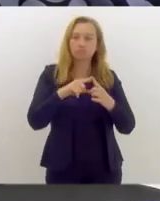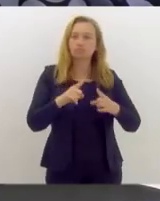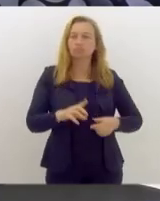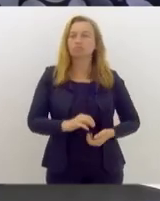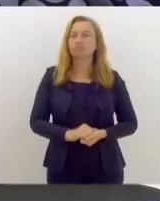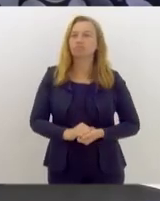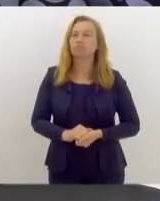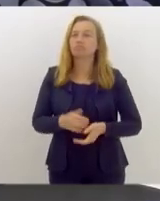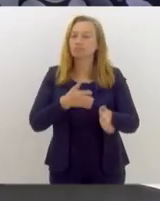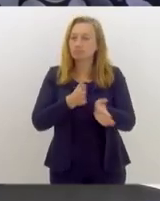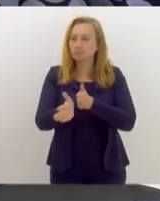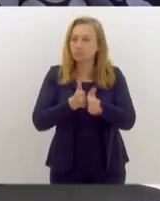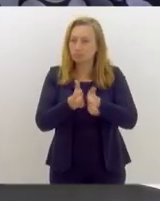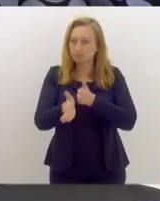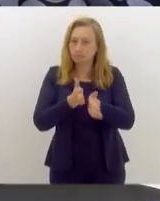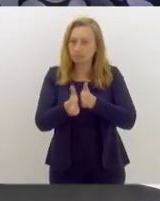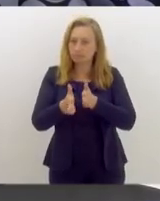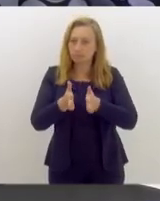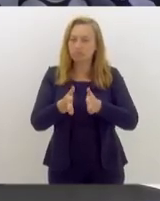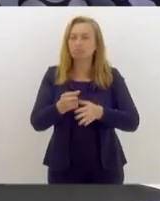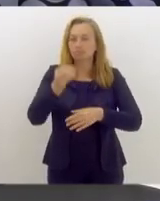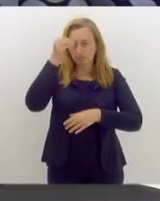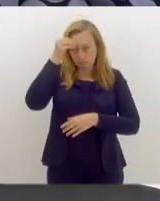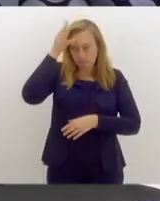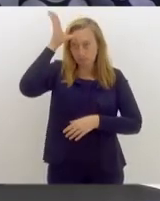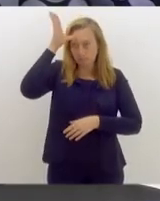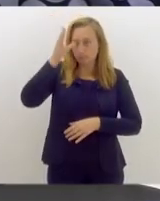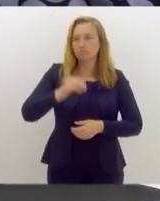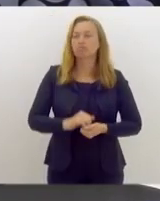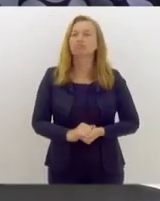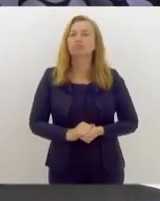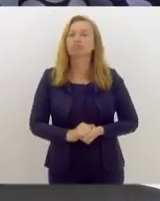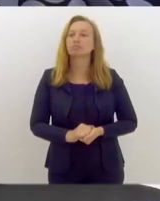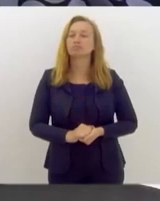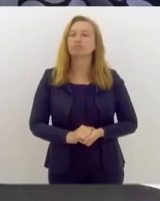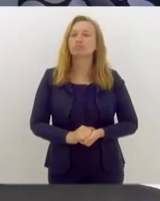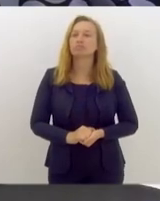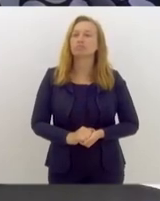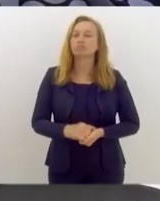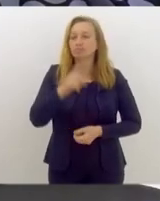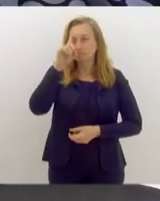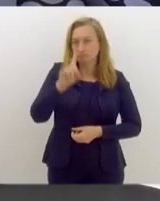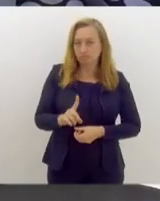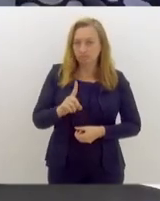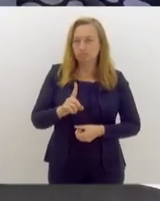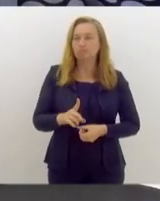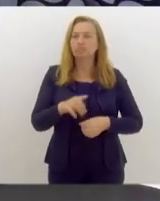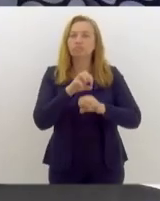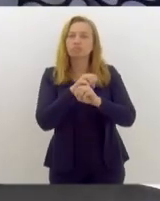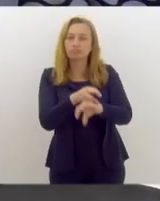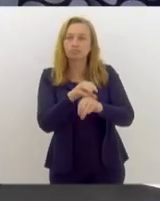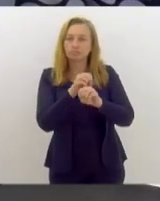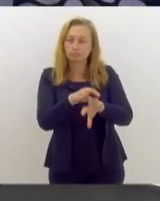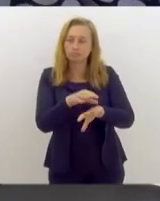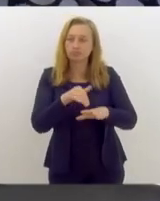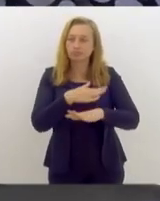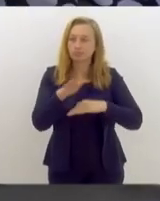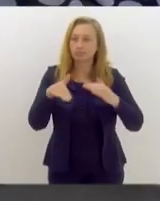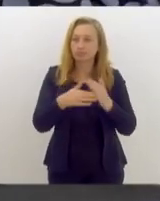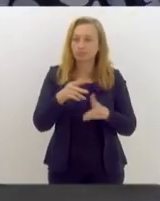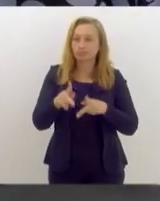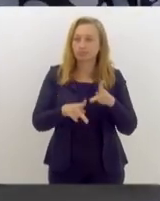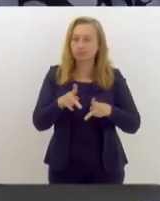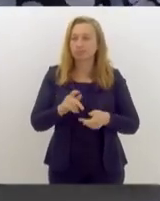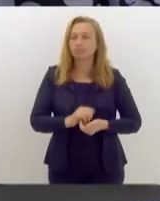garantir o acesso ao conhecimento, garantir direito à educação para toda a